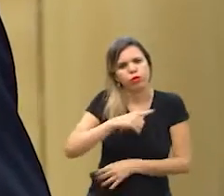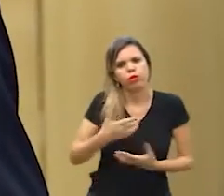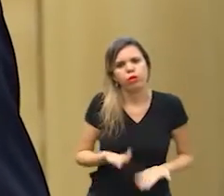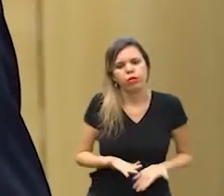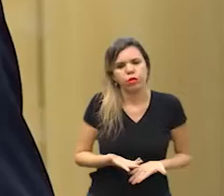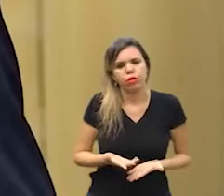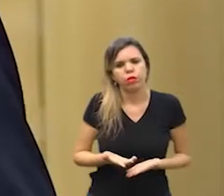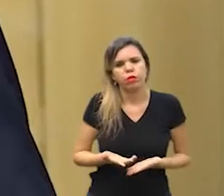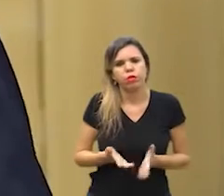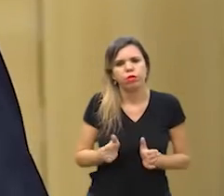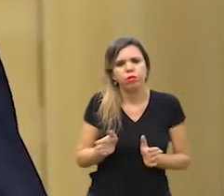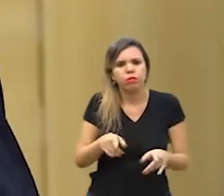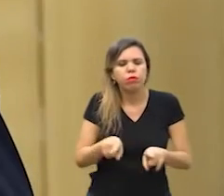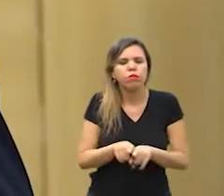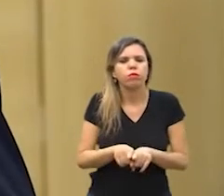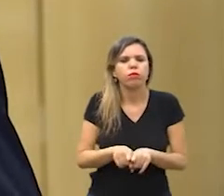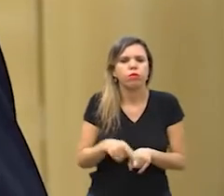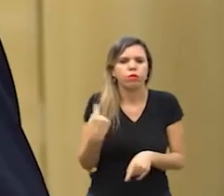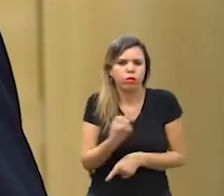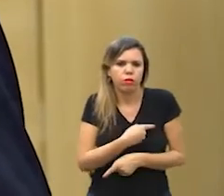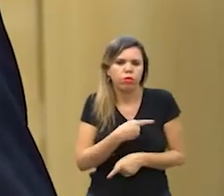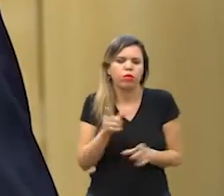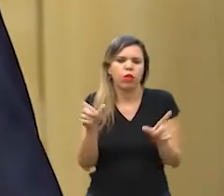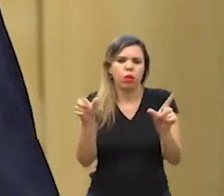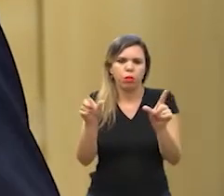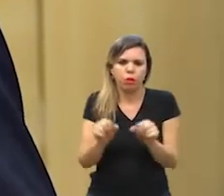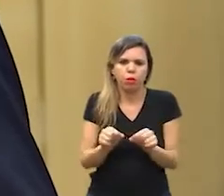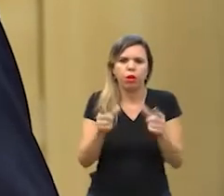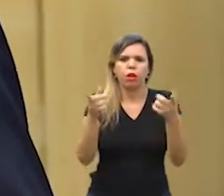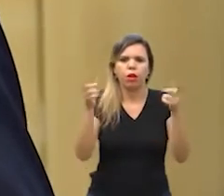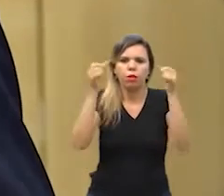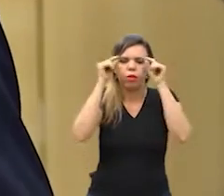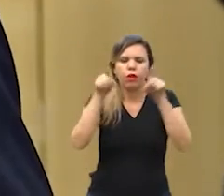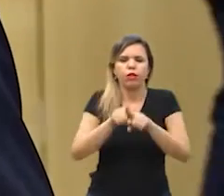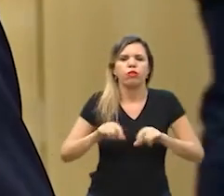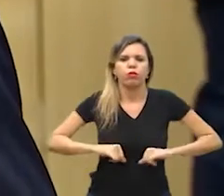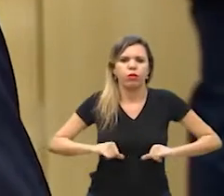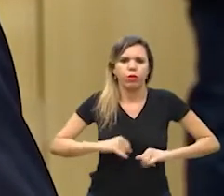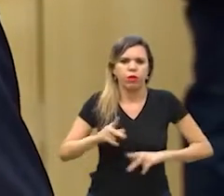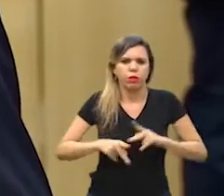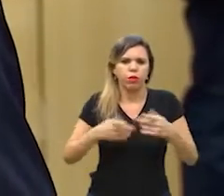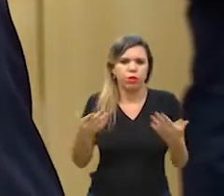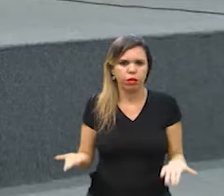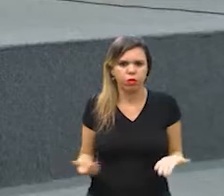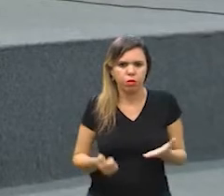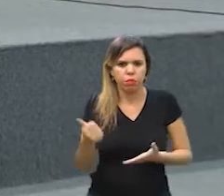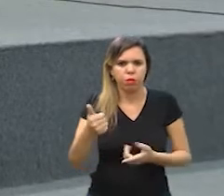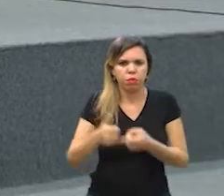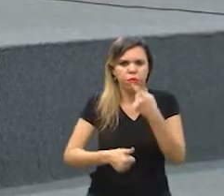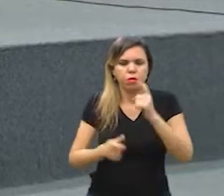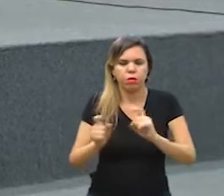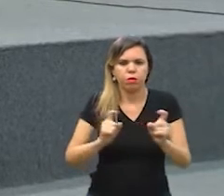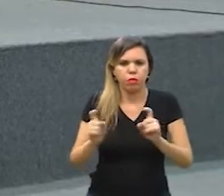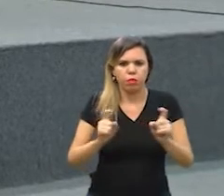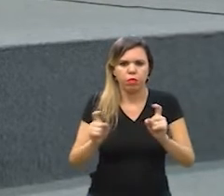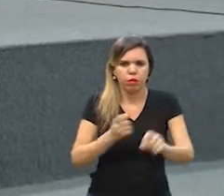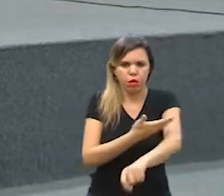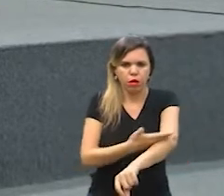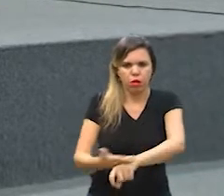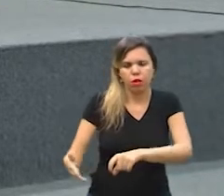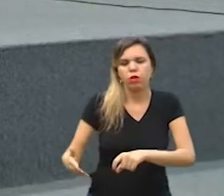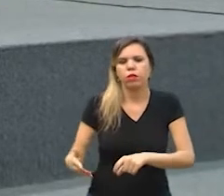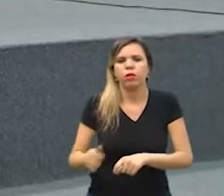a buscar alternativas para que a gente amenize o sofrimento da nossa população. Essa foi a primeira